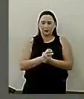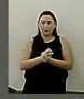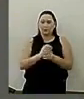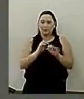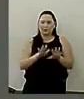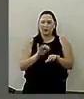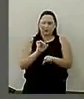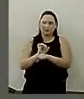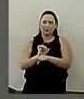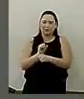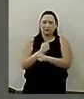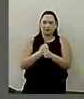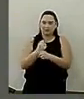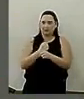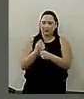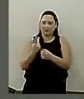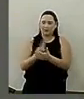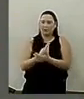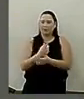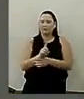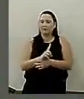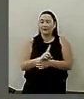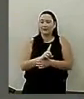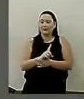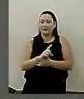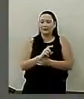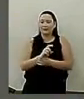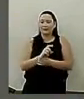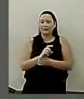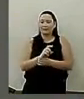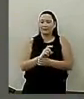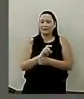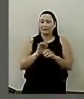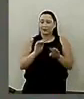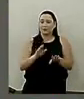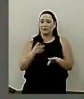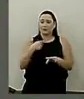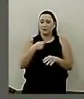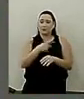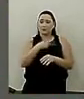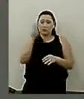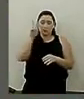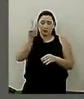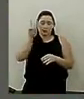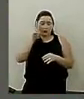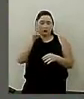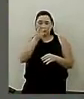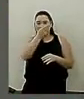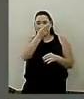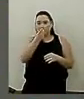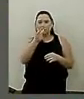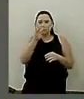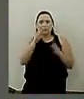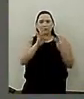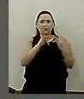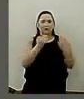acontece mais, já tem muitos anos que isso não acontece, graças a Deus. Mas eu me lembro que um dia, visitando uma família da